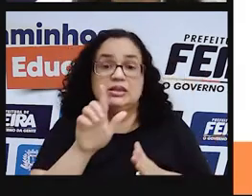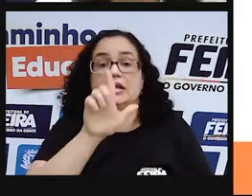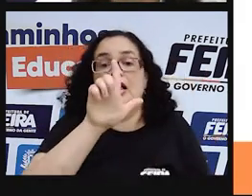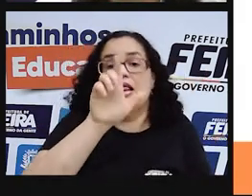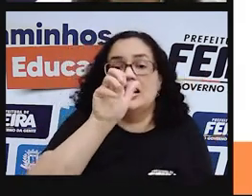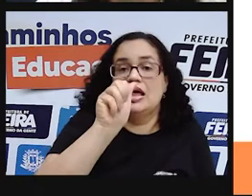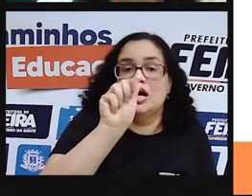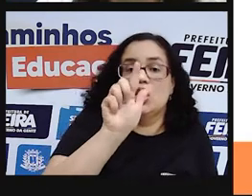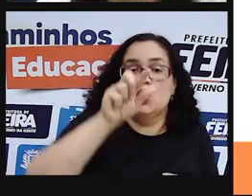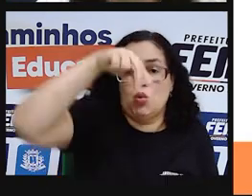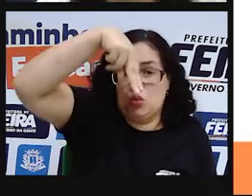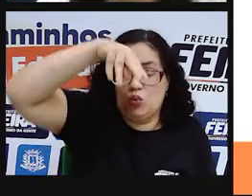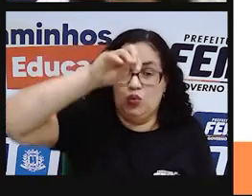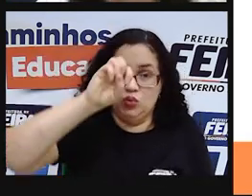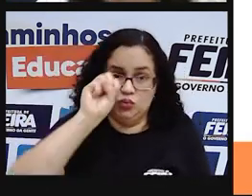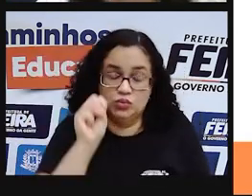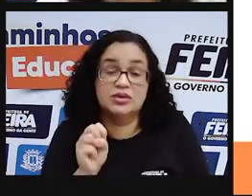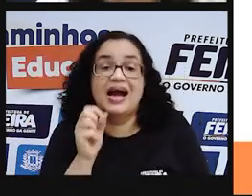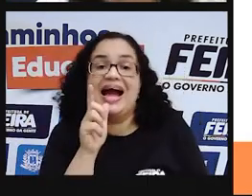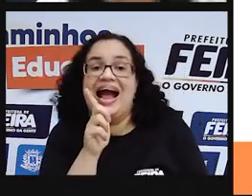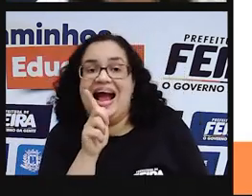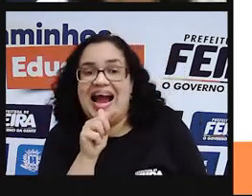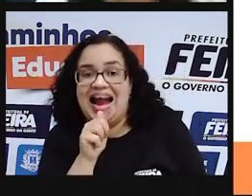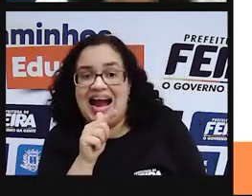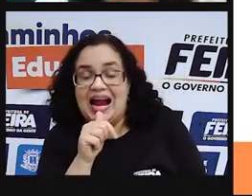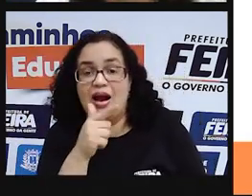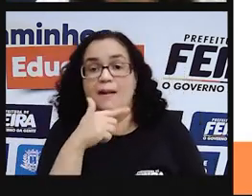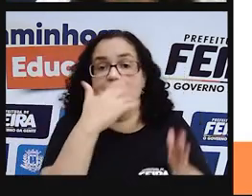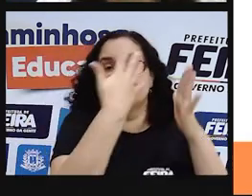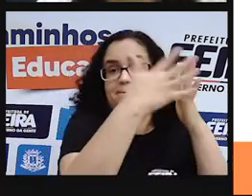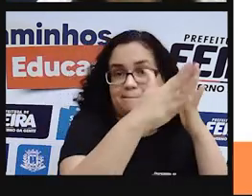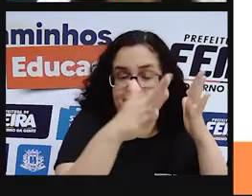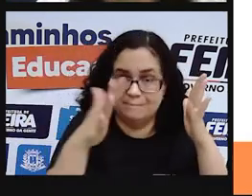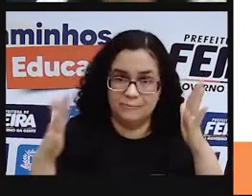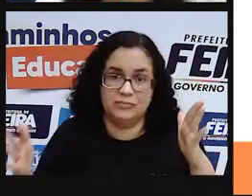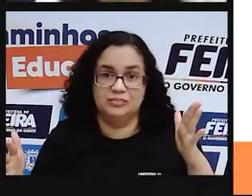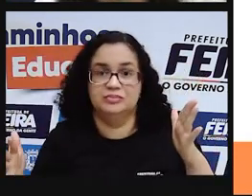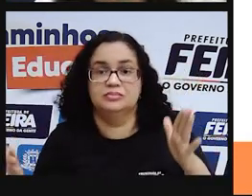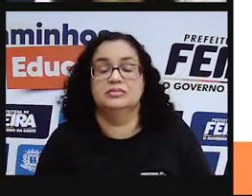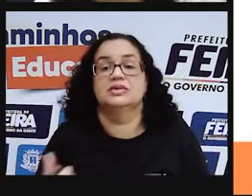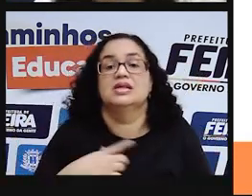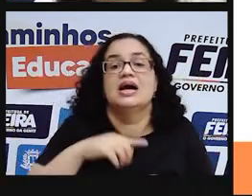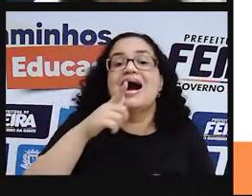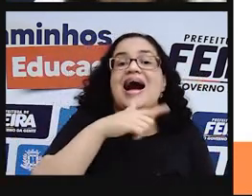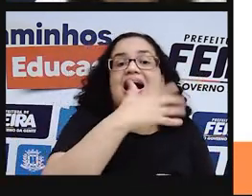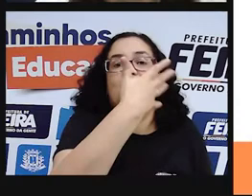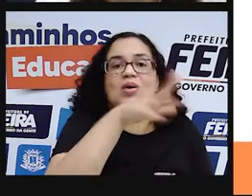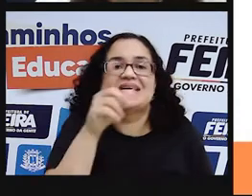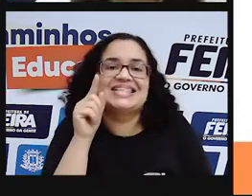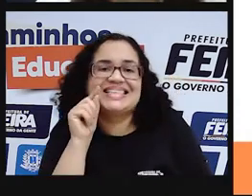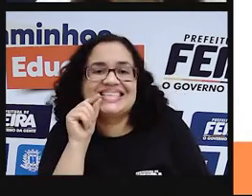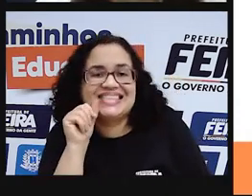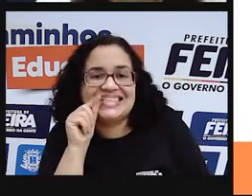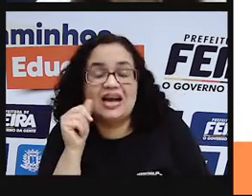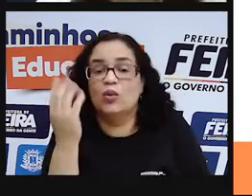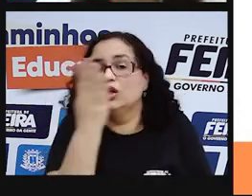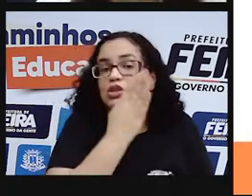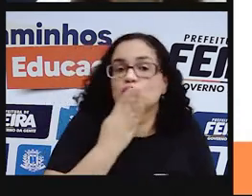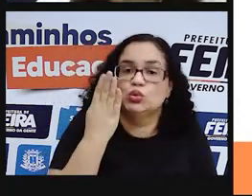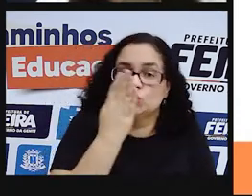elas são aqueles o acúmulo de água e nas lagunas tem água salgada e água